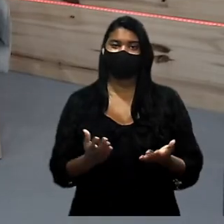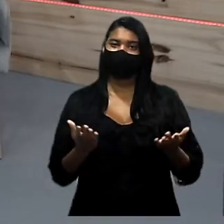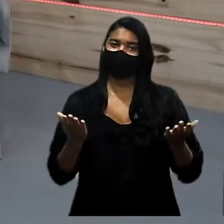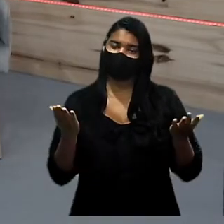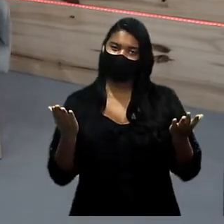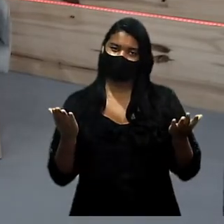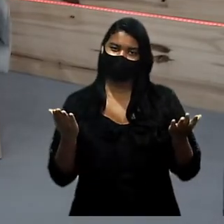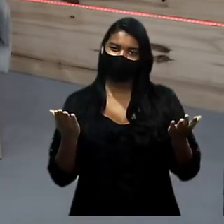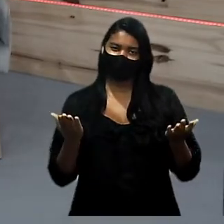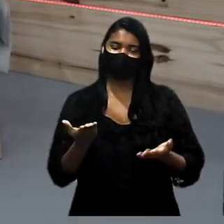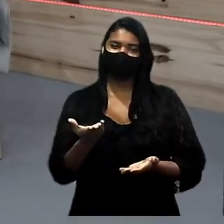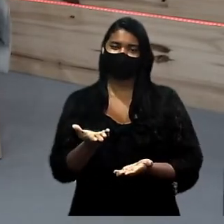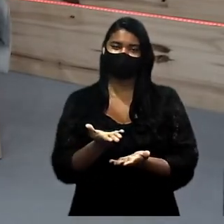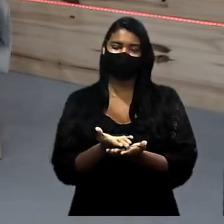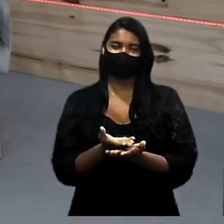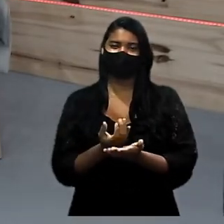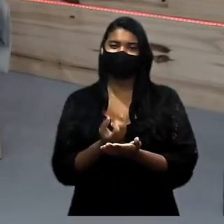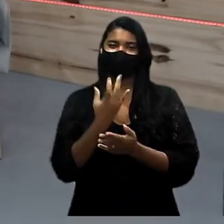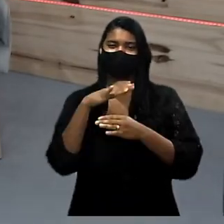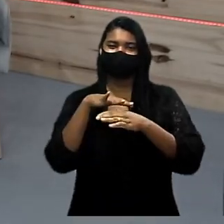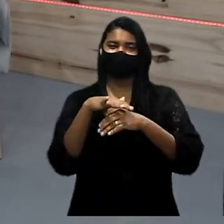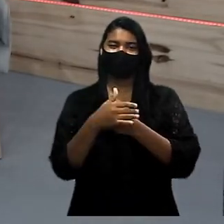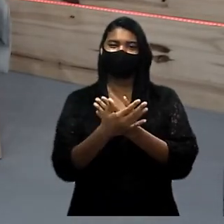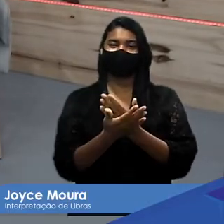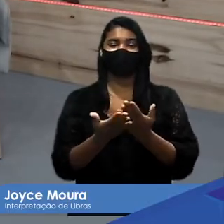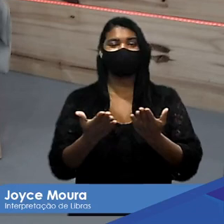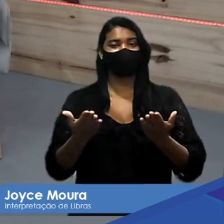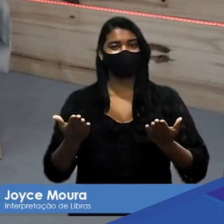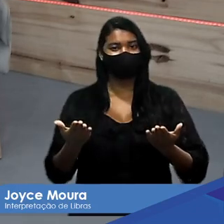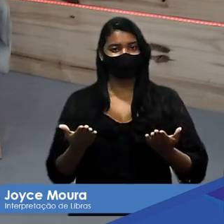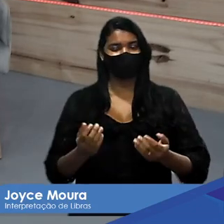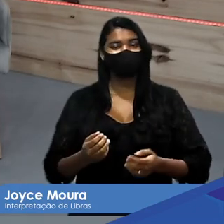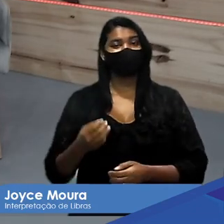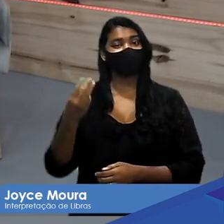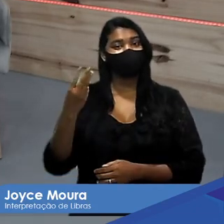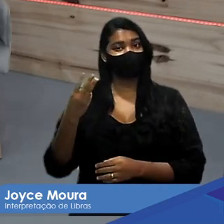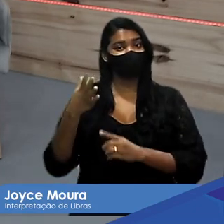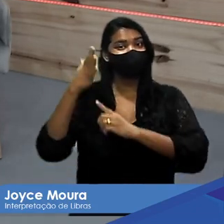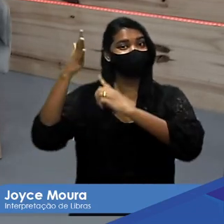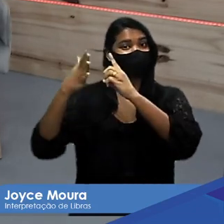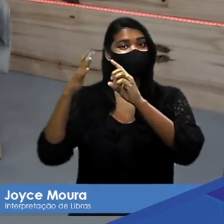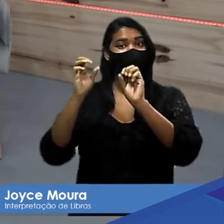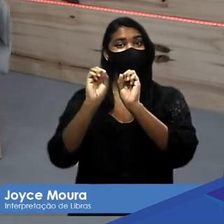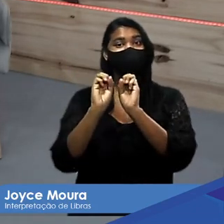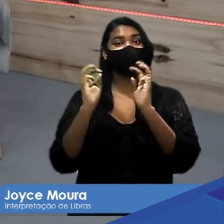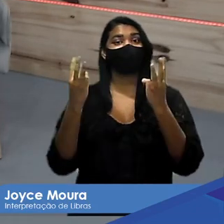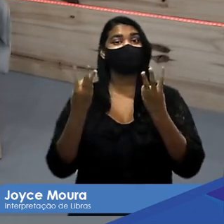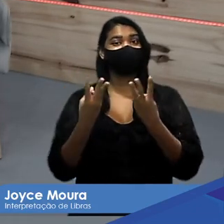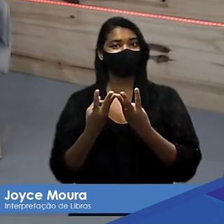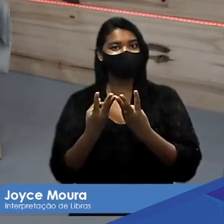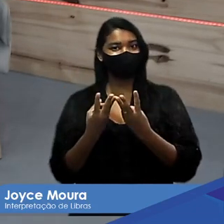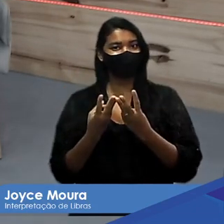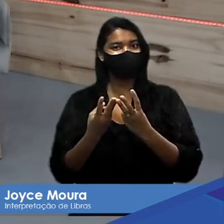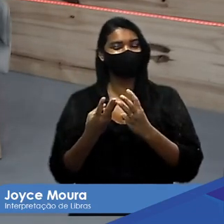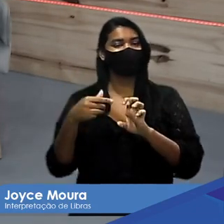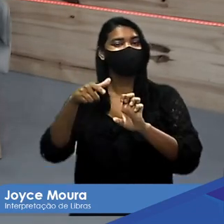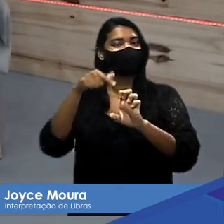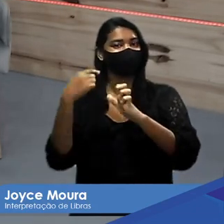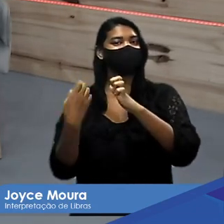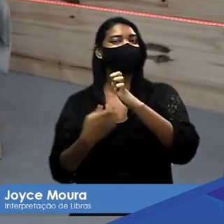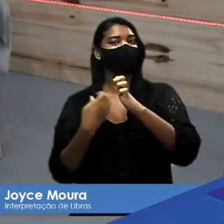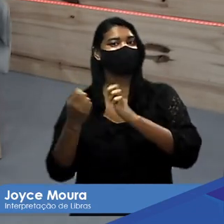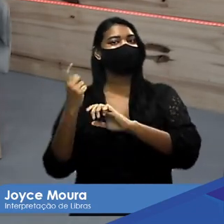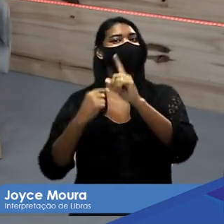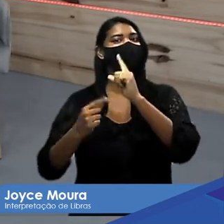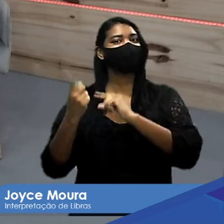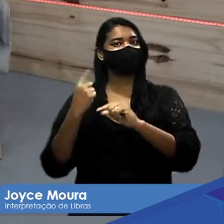Olá, pessoal! Olá, estudantes! Boa noite a todos! Estamos no nosso terceiro dia do workshop de empreendedorismo e finanças, caminho para